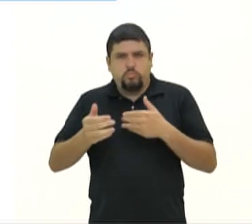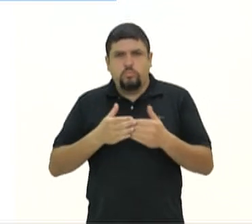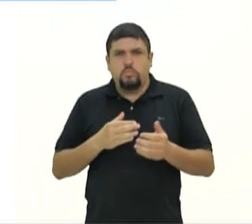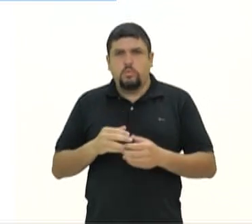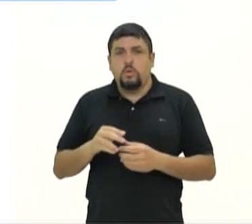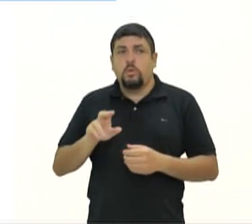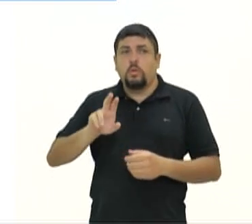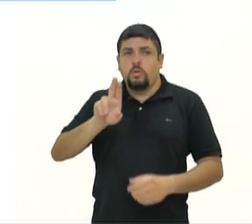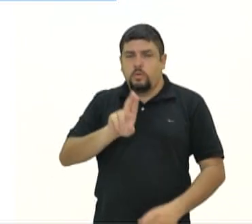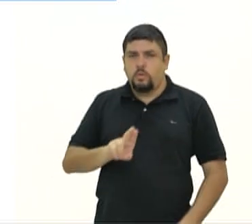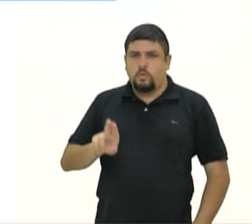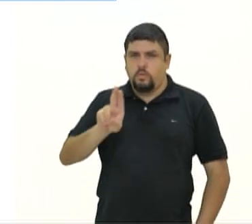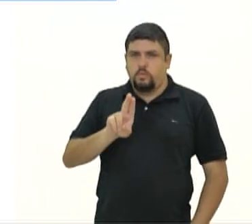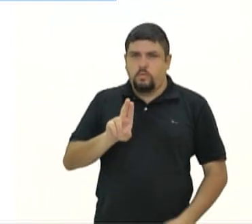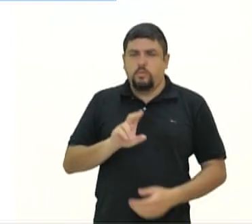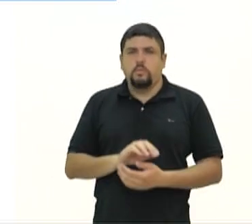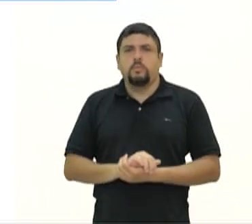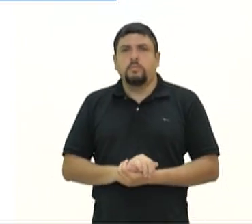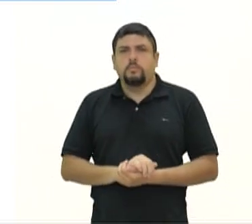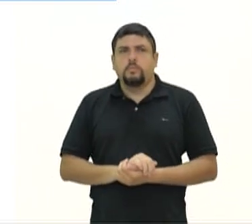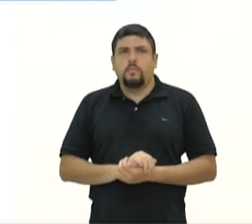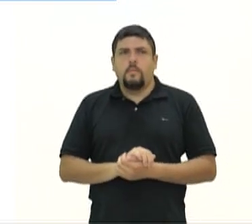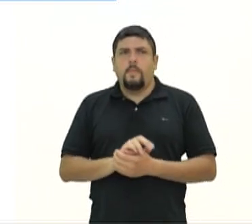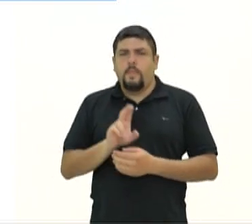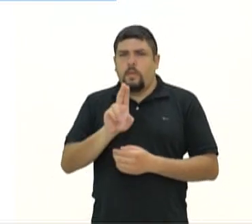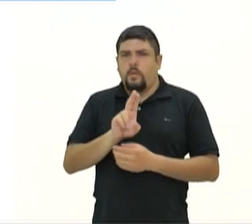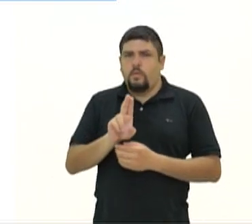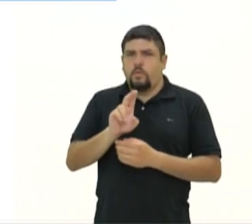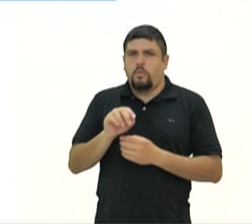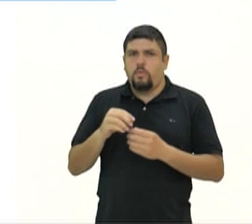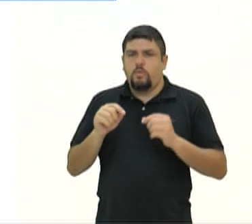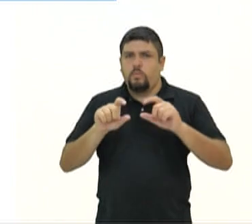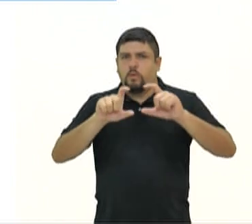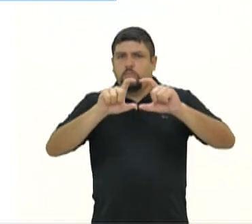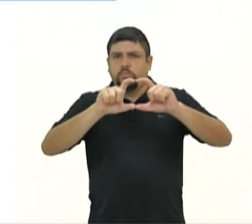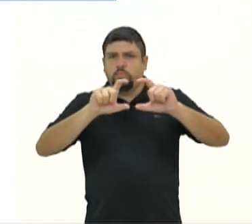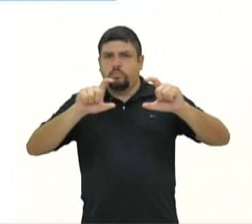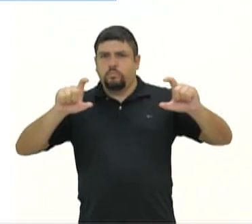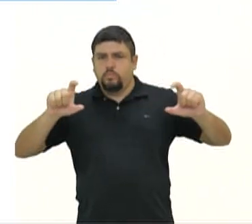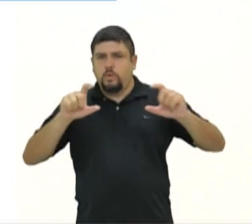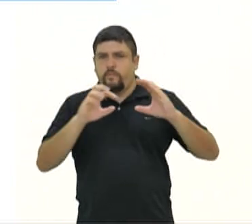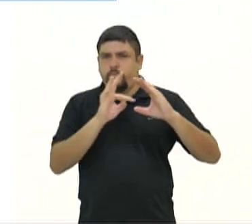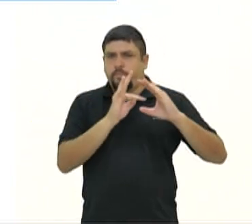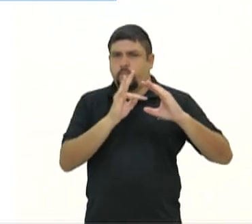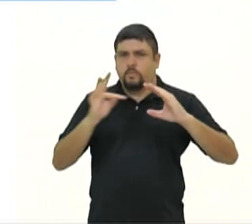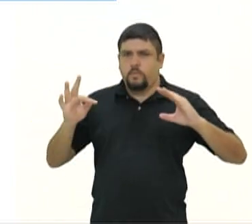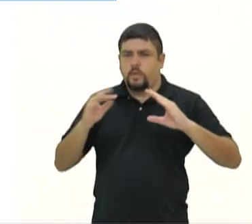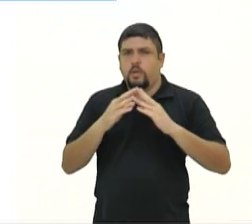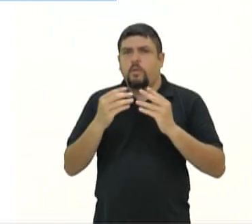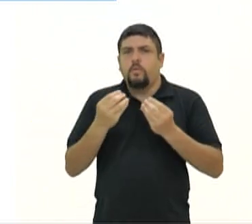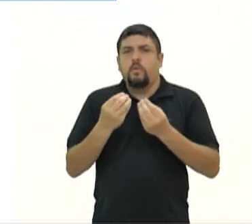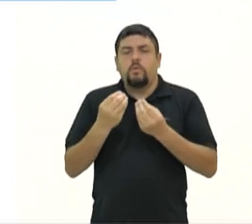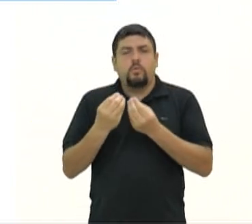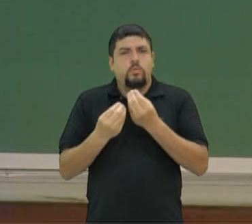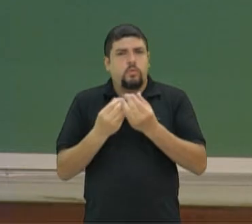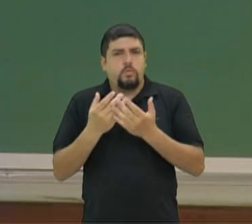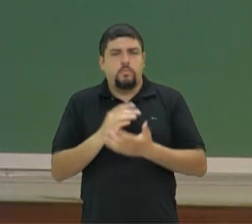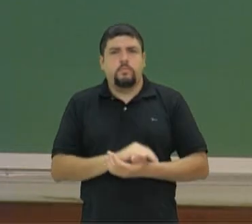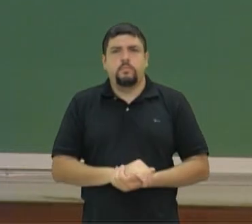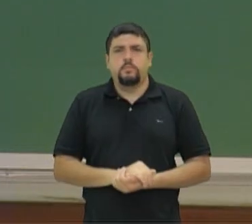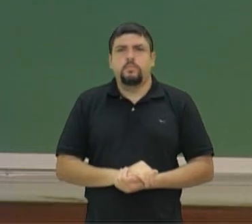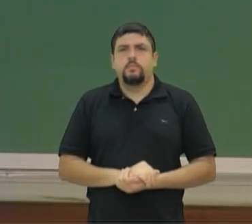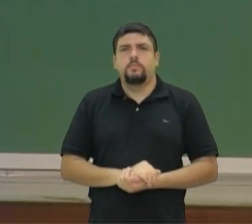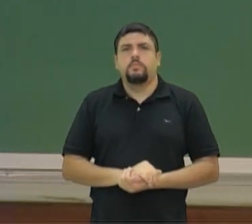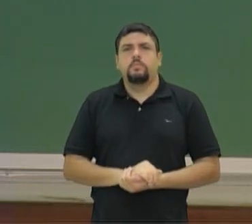usa a sua forma trigonométrica na composição dessa divisão. De